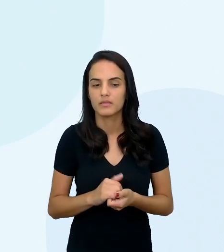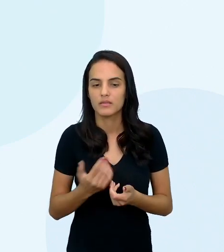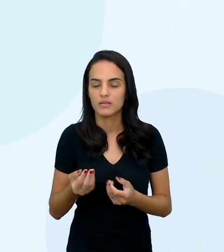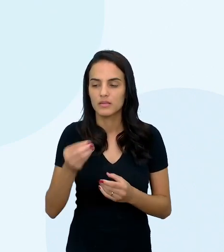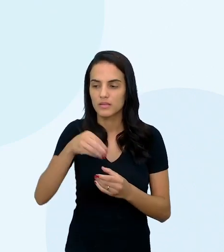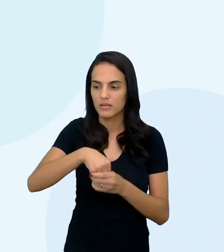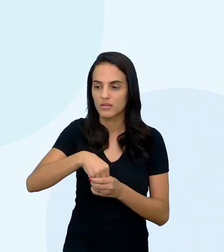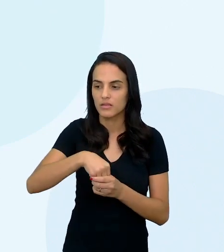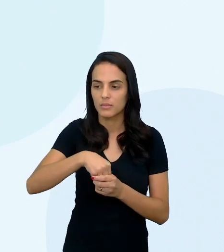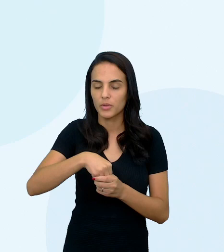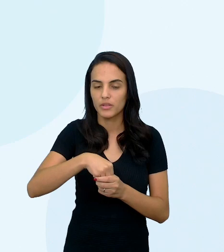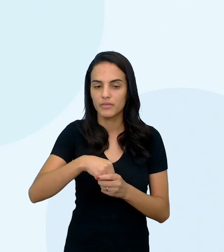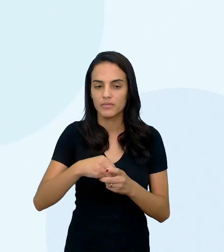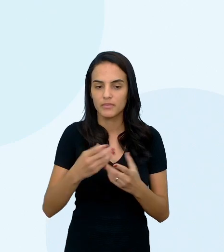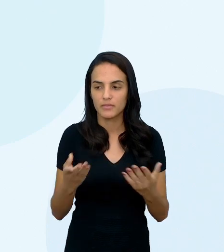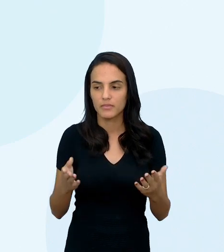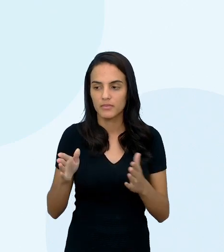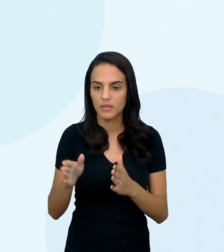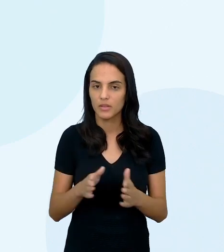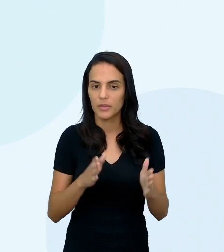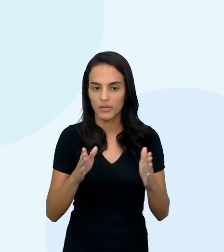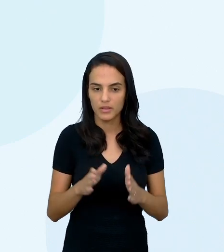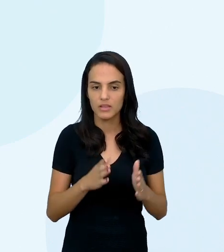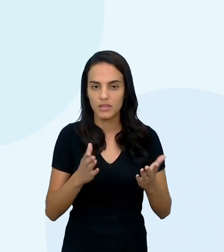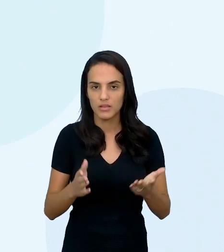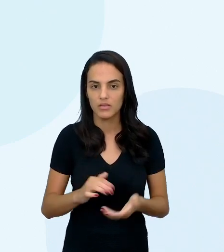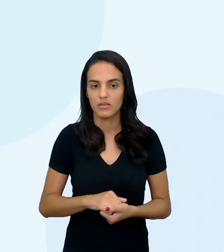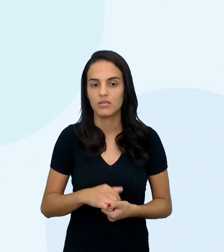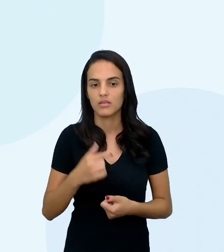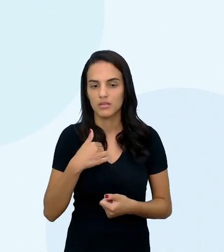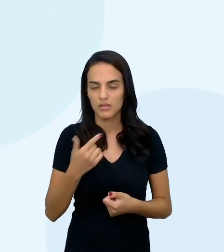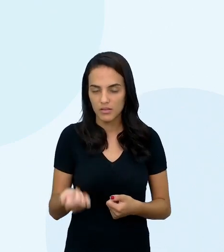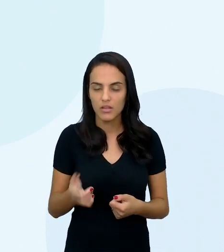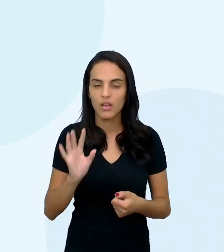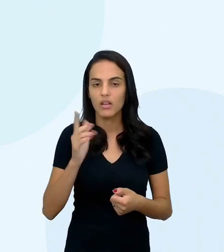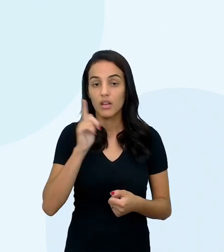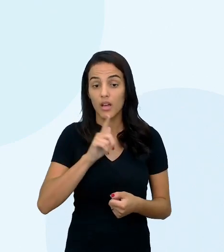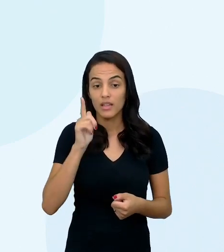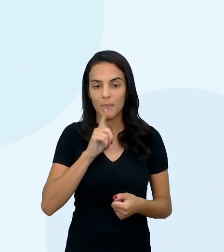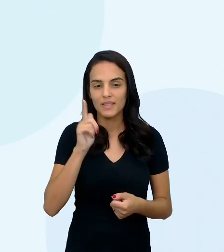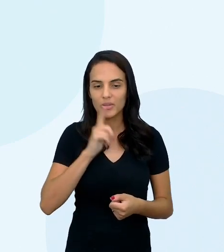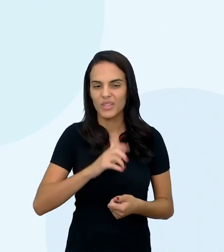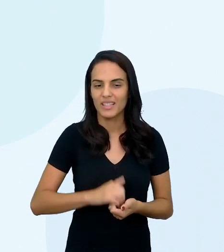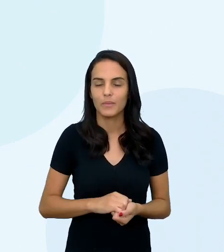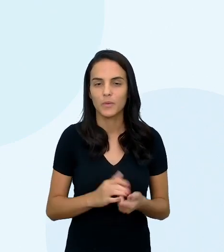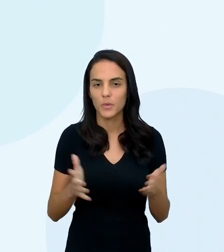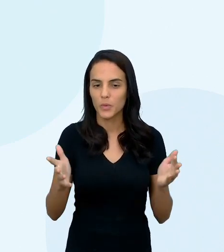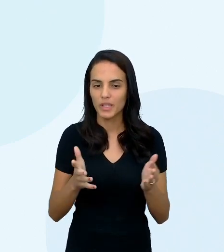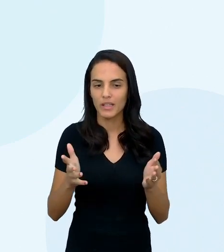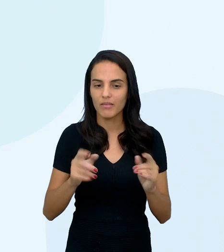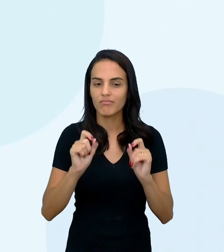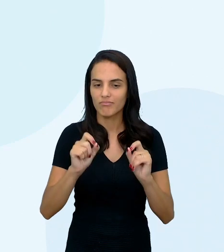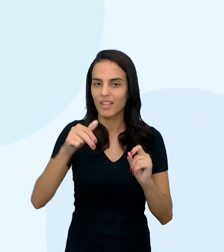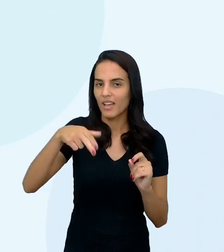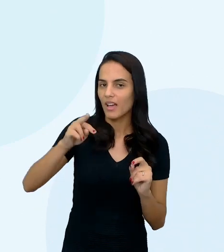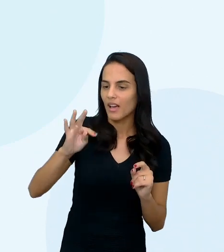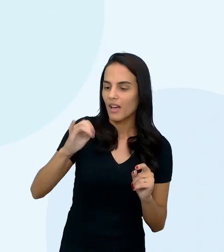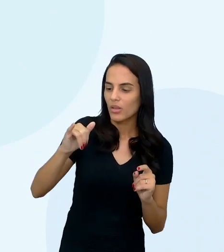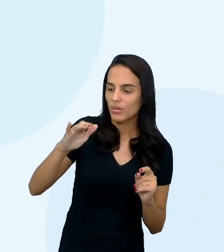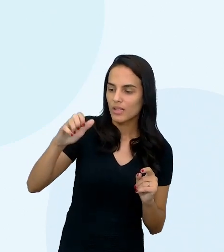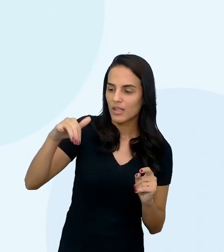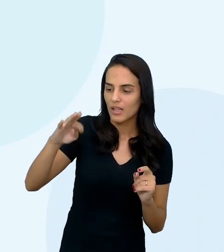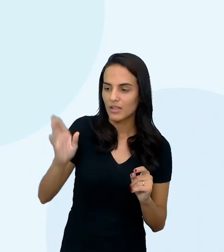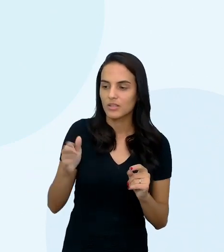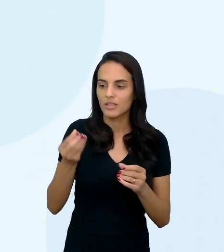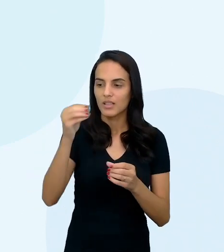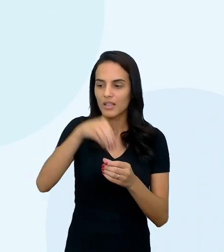né, por dentro aí dessas microvilosidades, e aí então elas conseguem absorver os nutrientes por meio